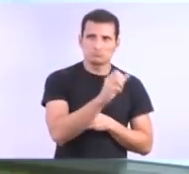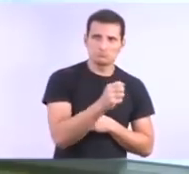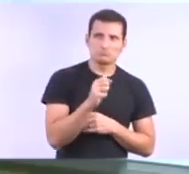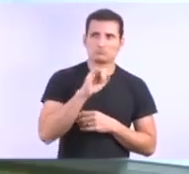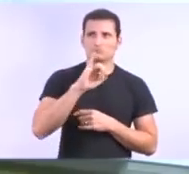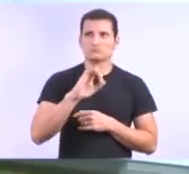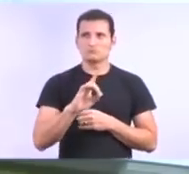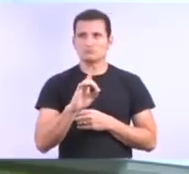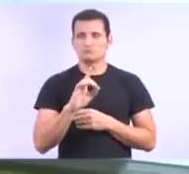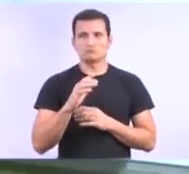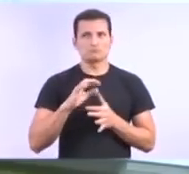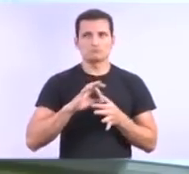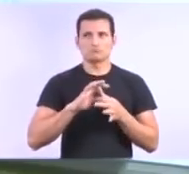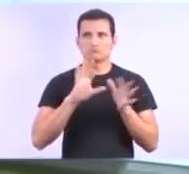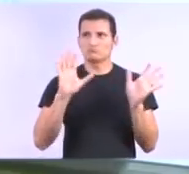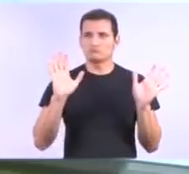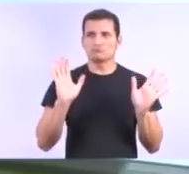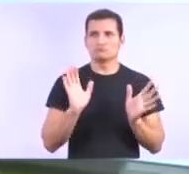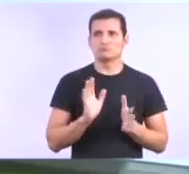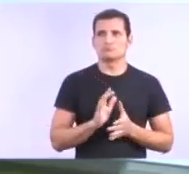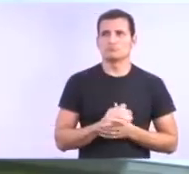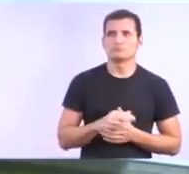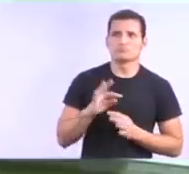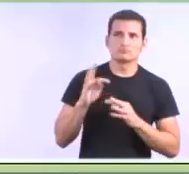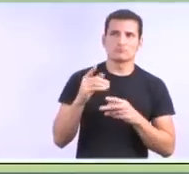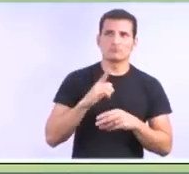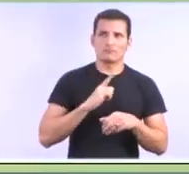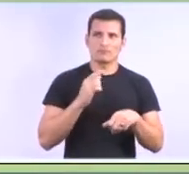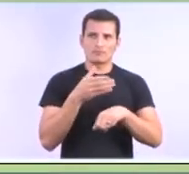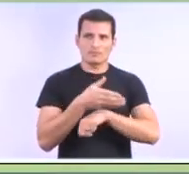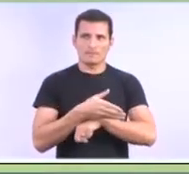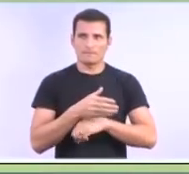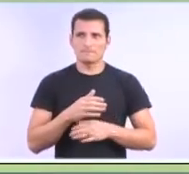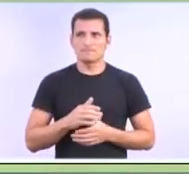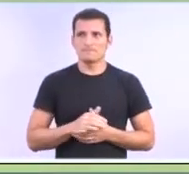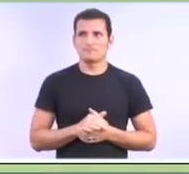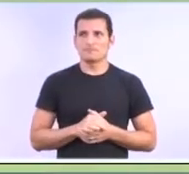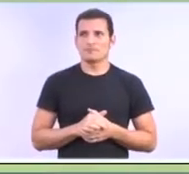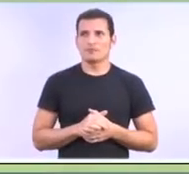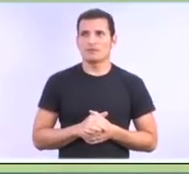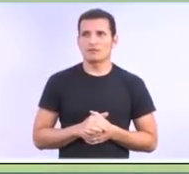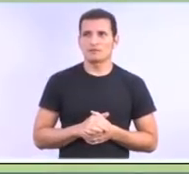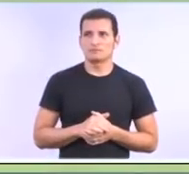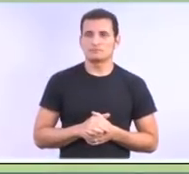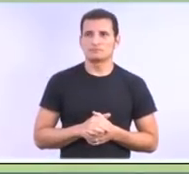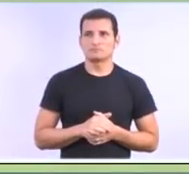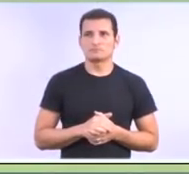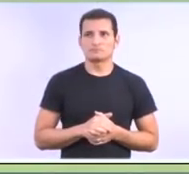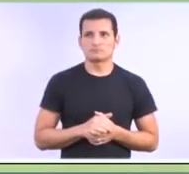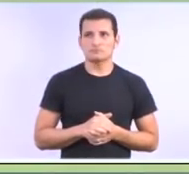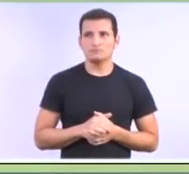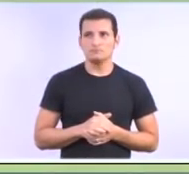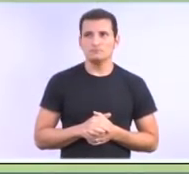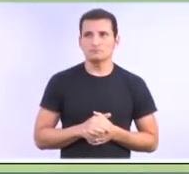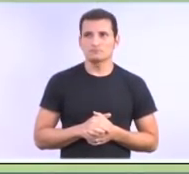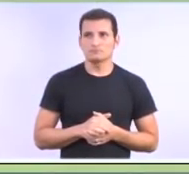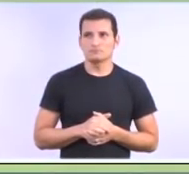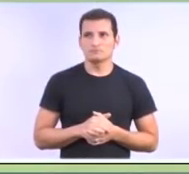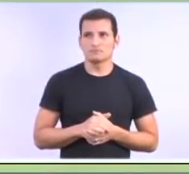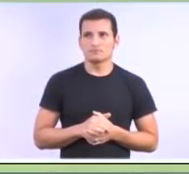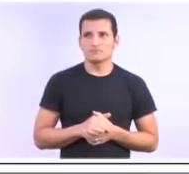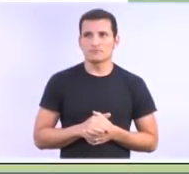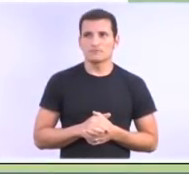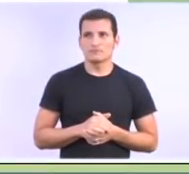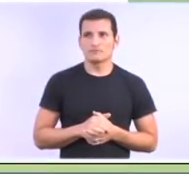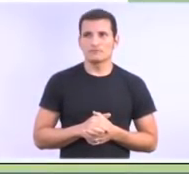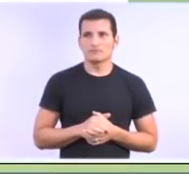é um atributo público, todo mundo vai poder ter acesso. Então você vai lá e dá um return o atributo.